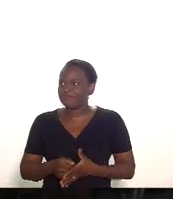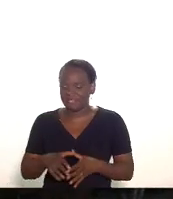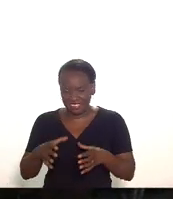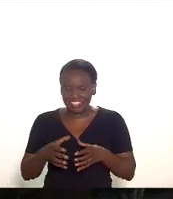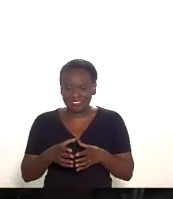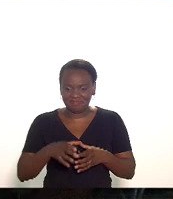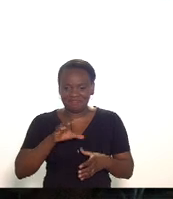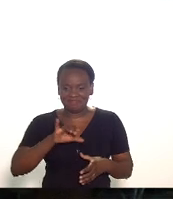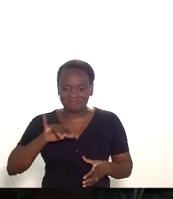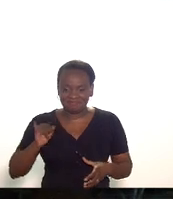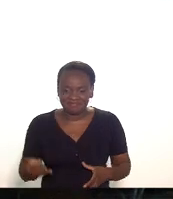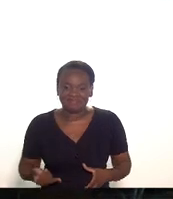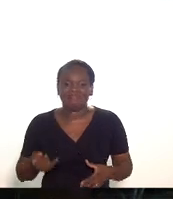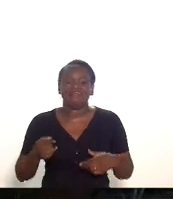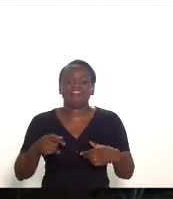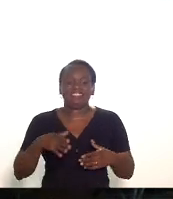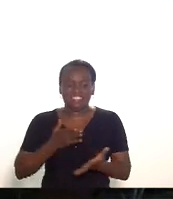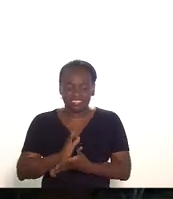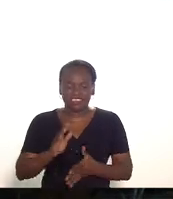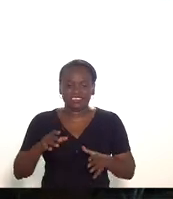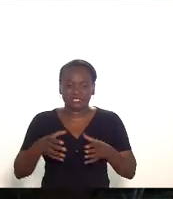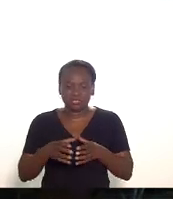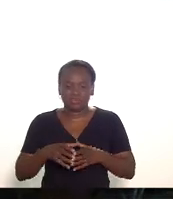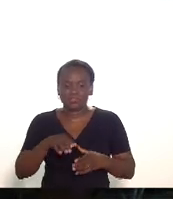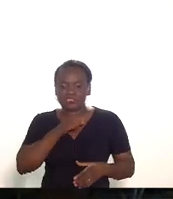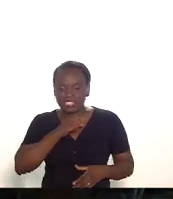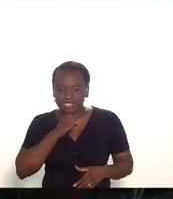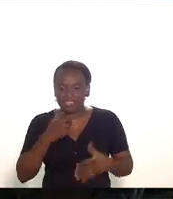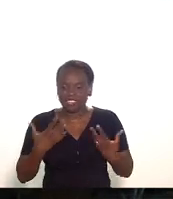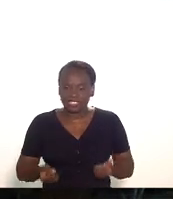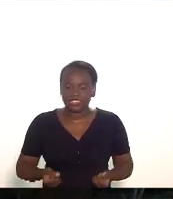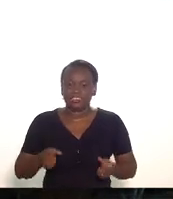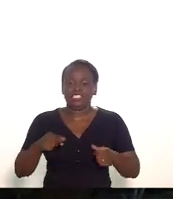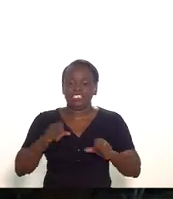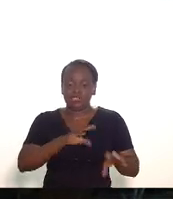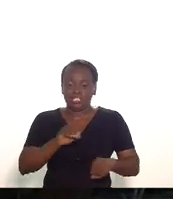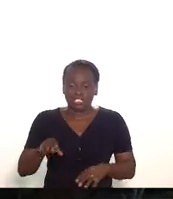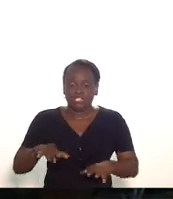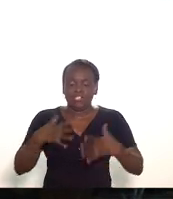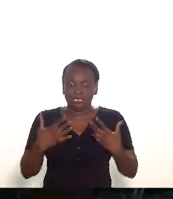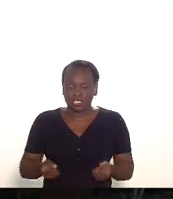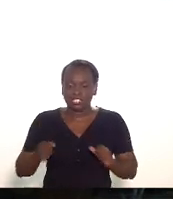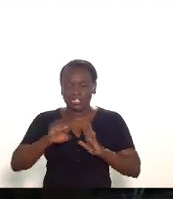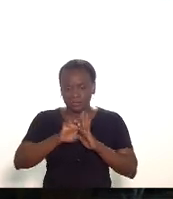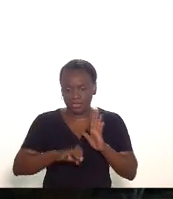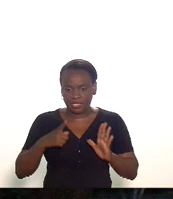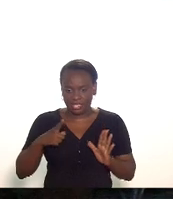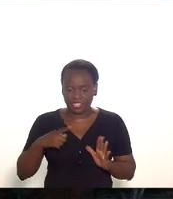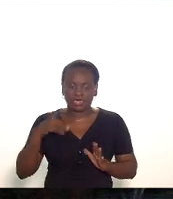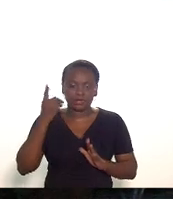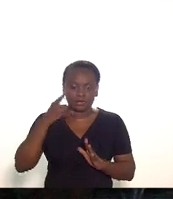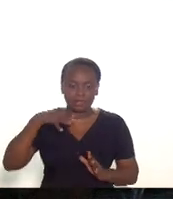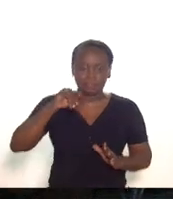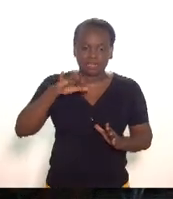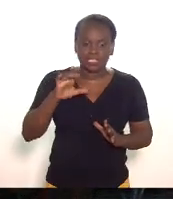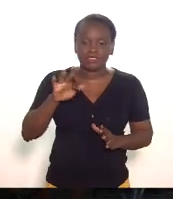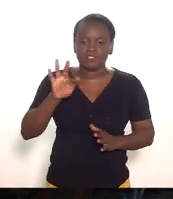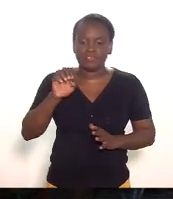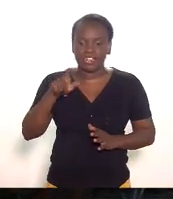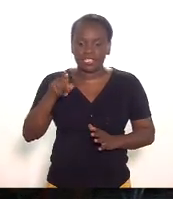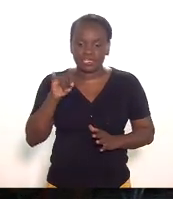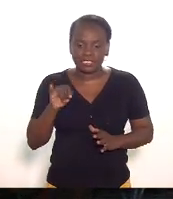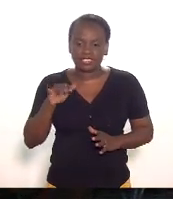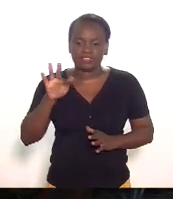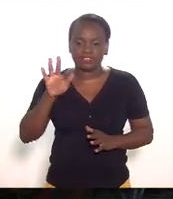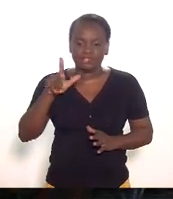assuntos da criança, adolescente e do idoso, favorável. Educação, favorável com emendas. Relator, deputado Carlos Mink, Rosane Félix e Flávio